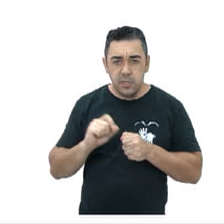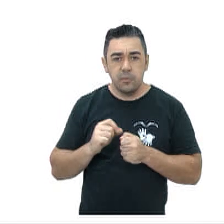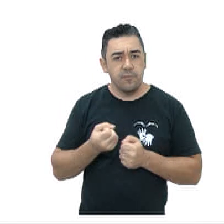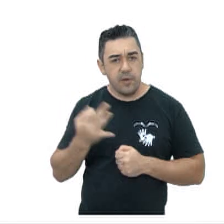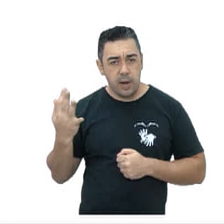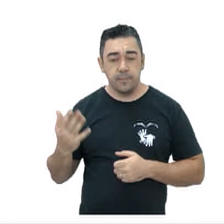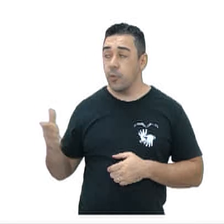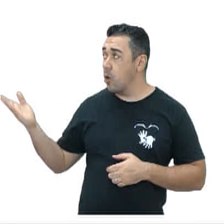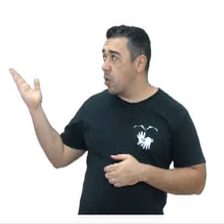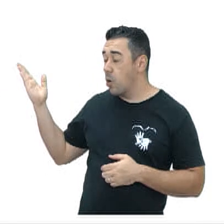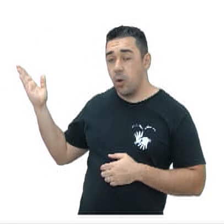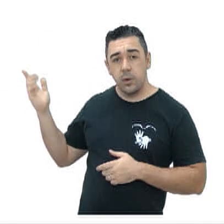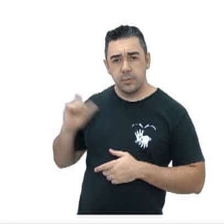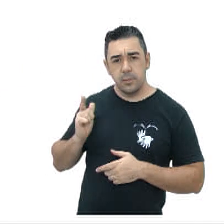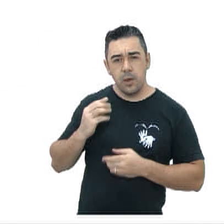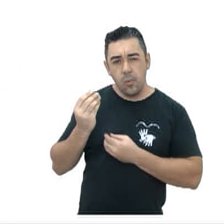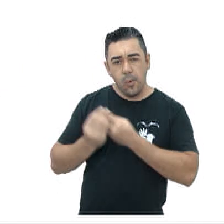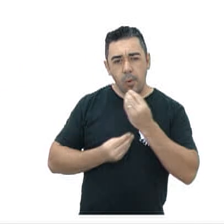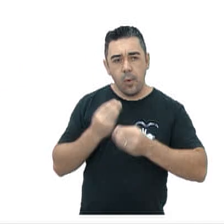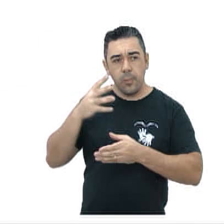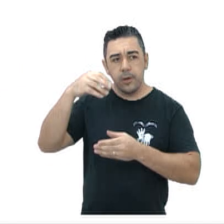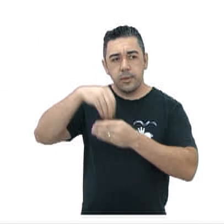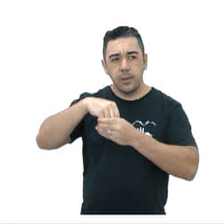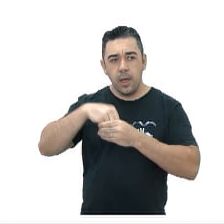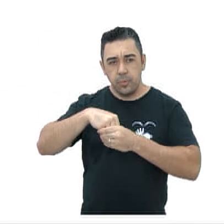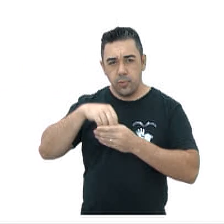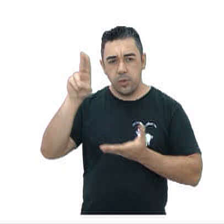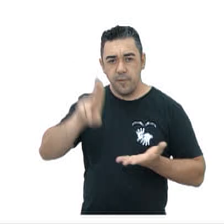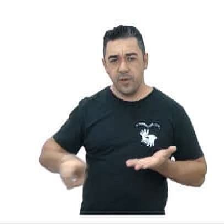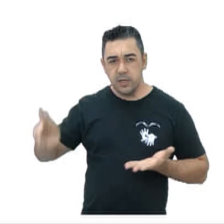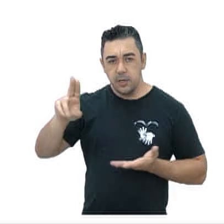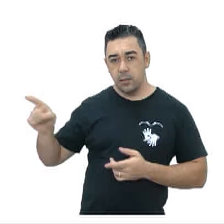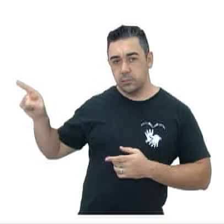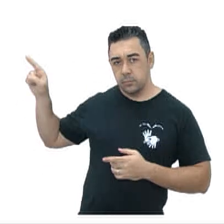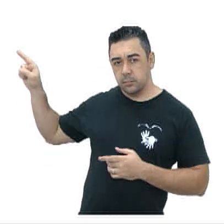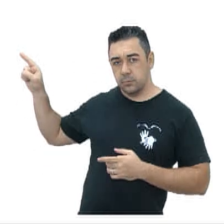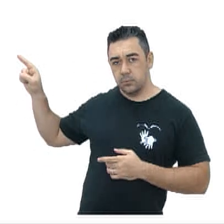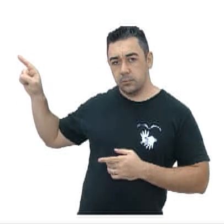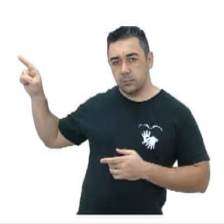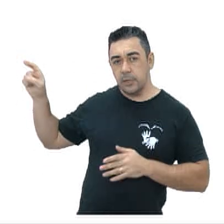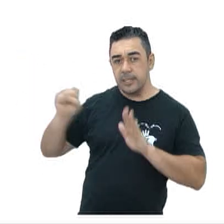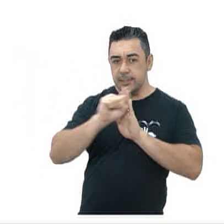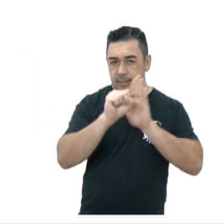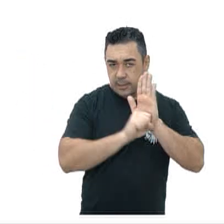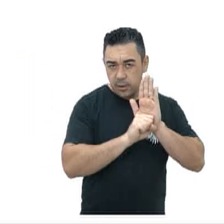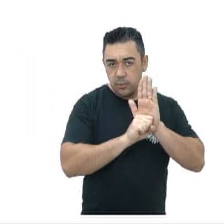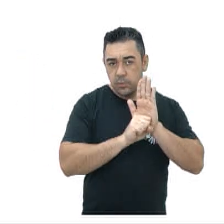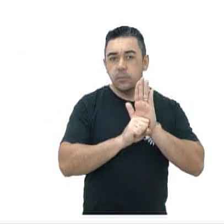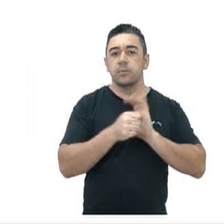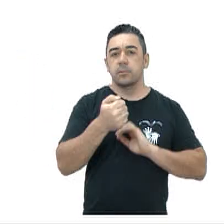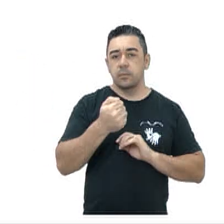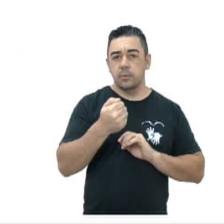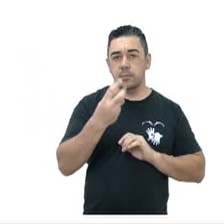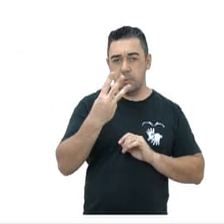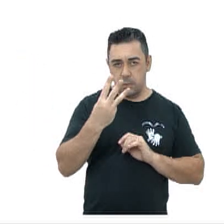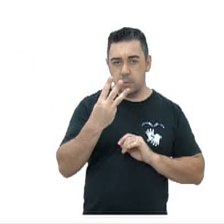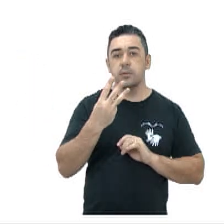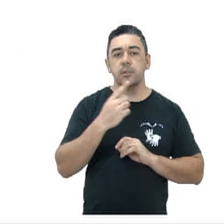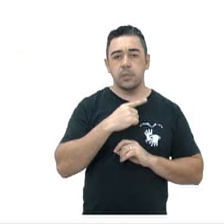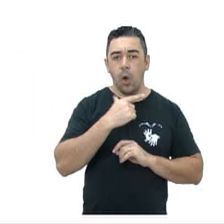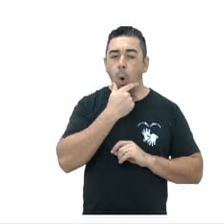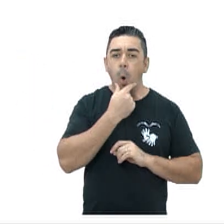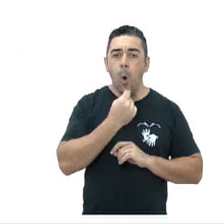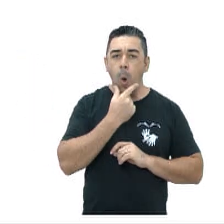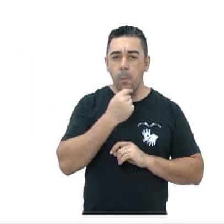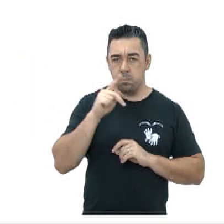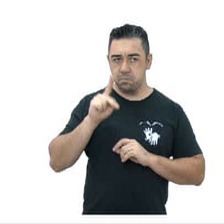Aqui a gente tem uma imagem como seria dentro de uma universidade, né? Uma imagem do século XIII. Então, a gente tem um mestre lá, né? O regente de aula,